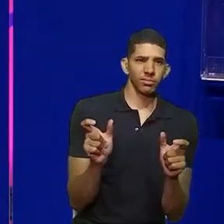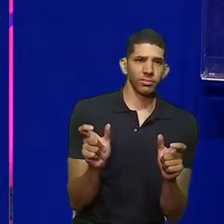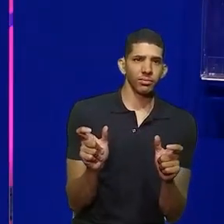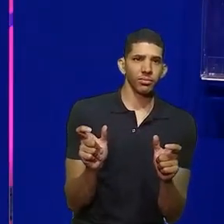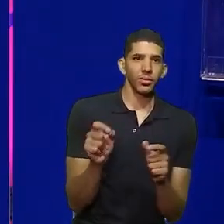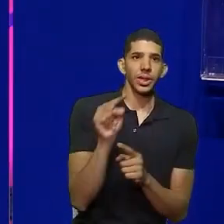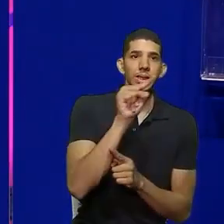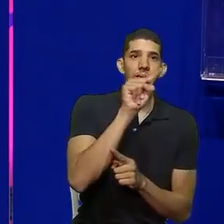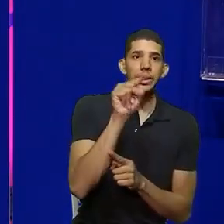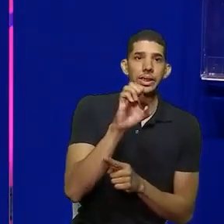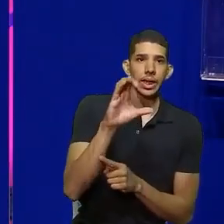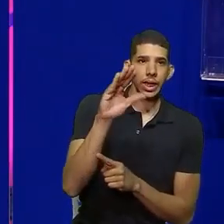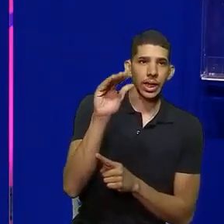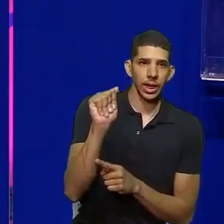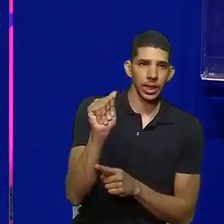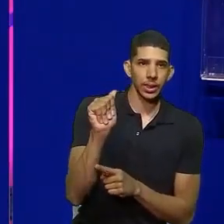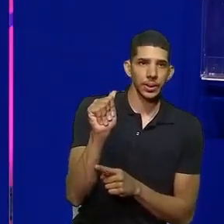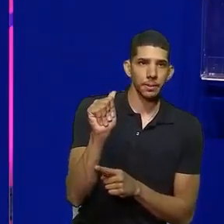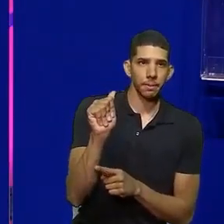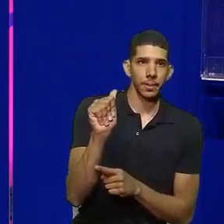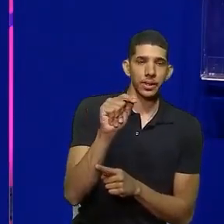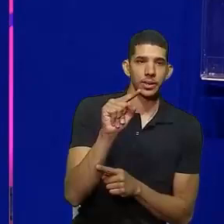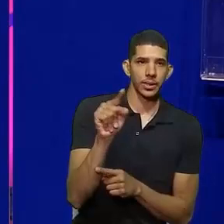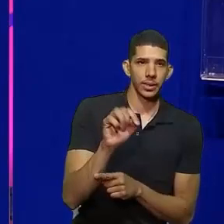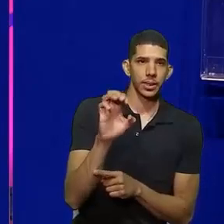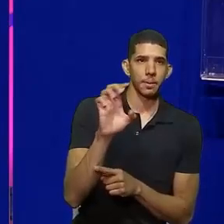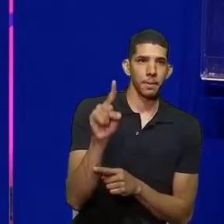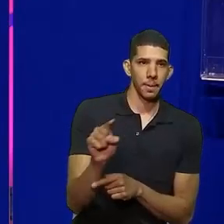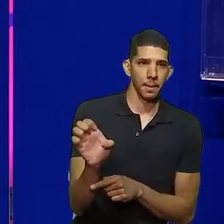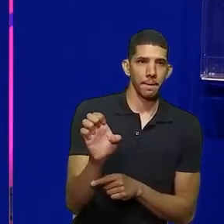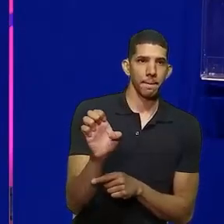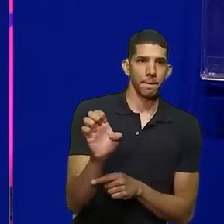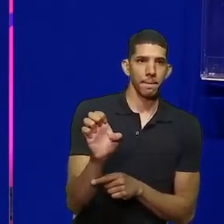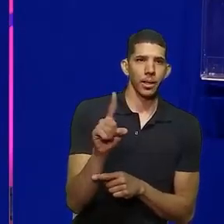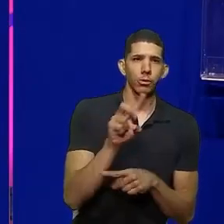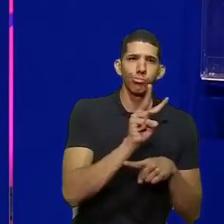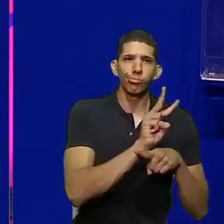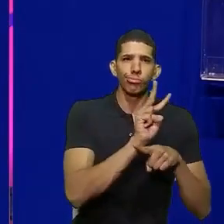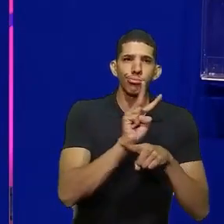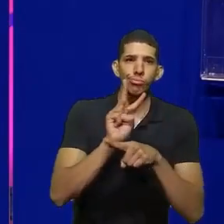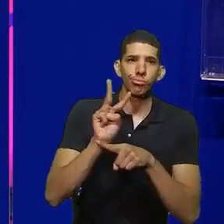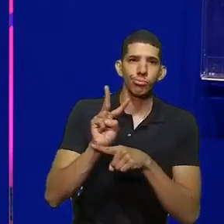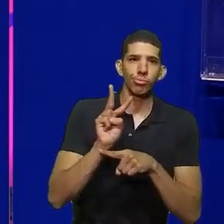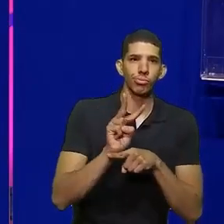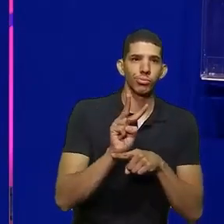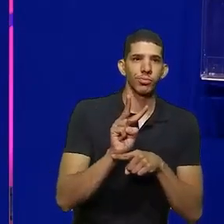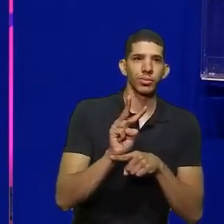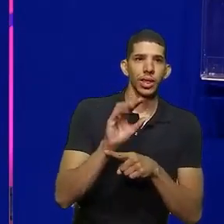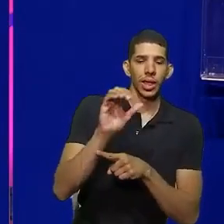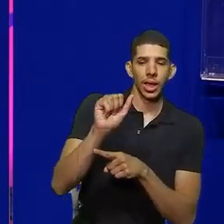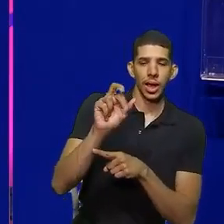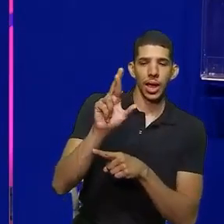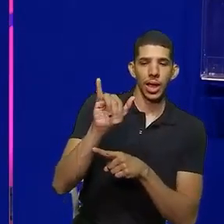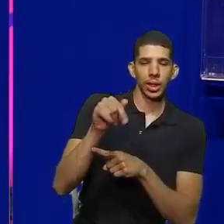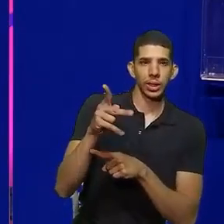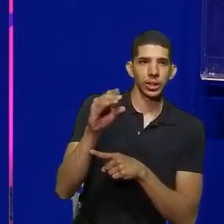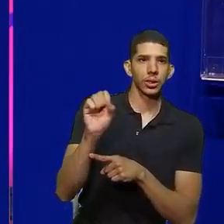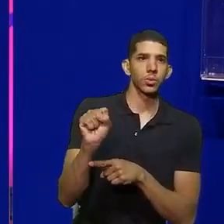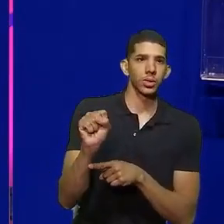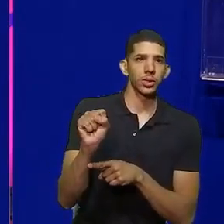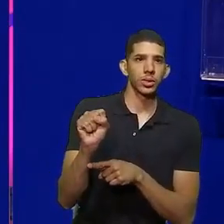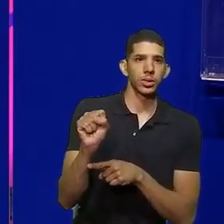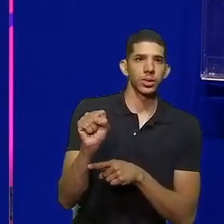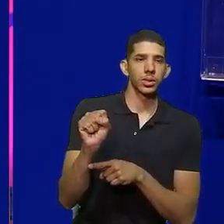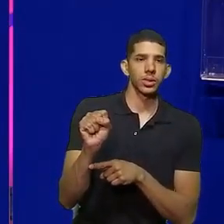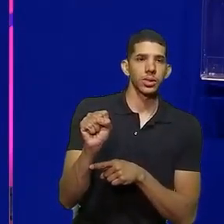piadista. Ele ficava no velório contando piada. Então, eu tenho a lembrança desse velório assim, a gente